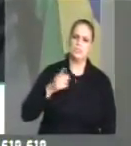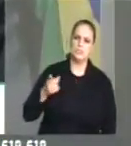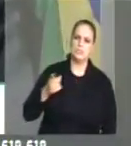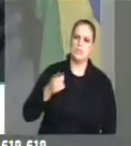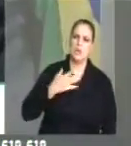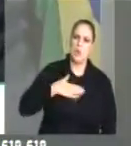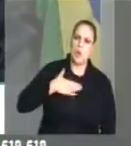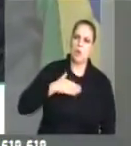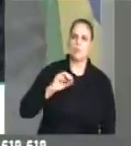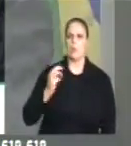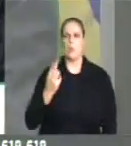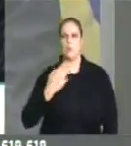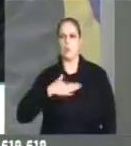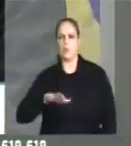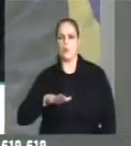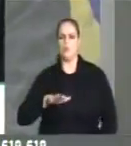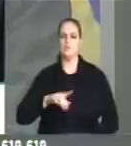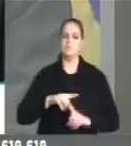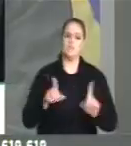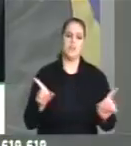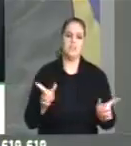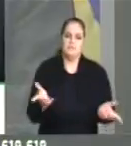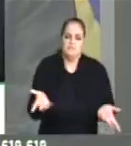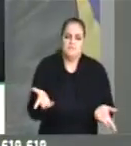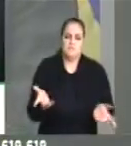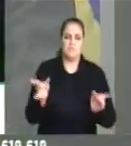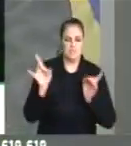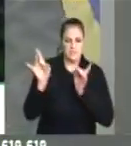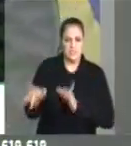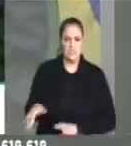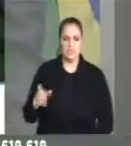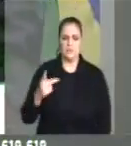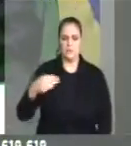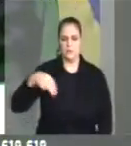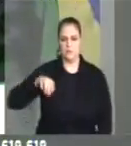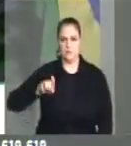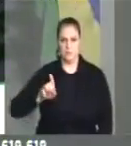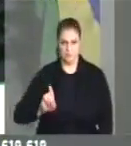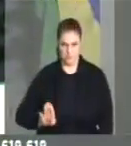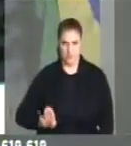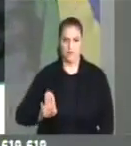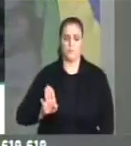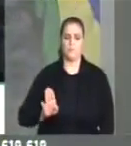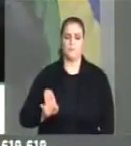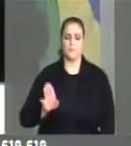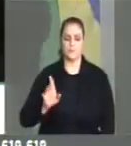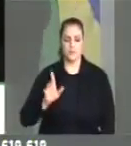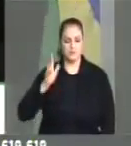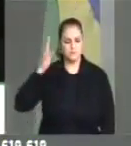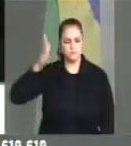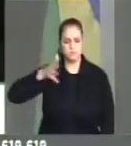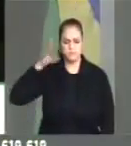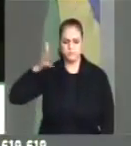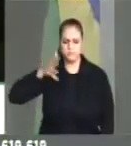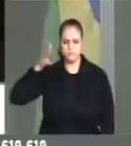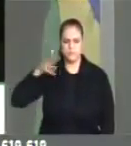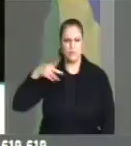Na saída do PMDB, ele fez aqui, Moreira Franco, um discurso